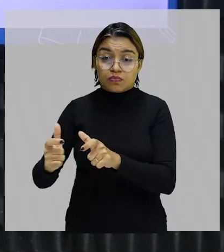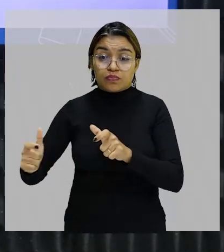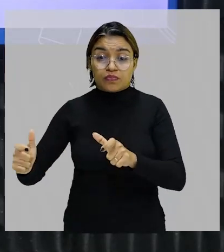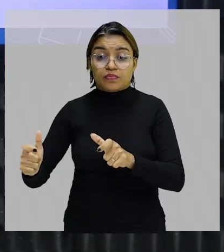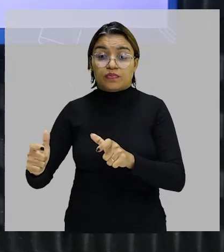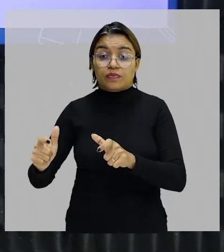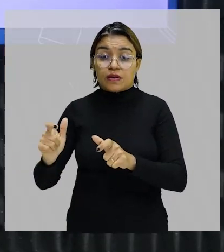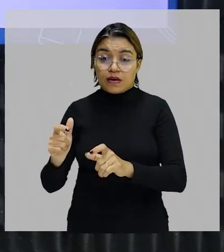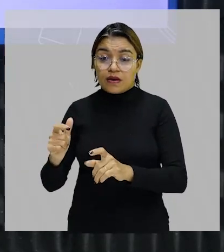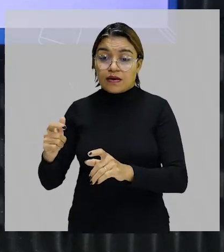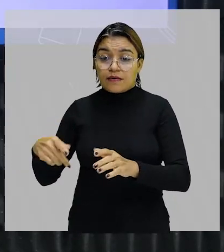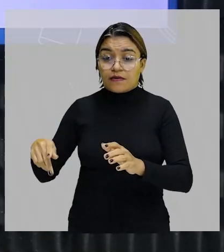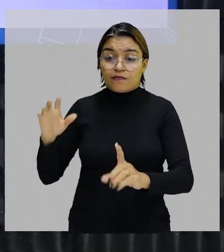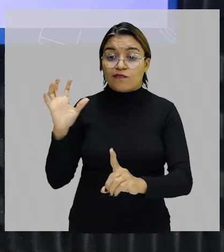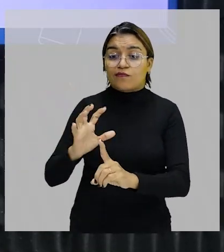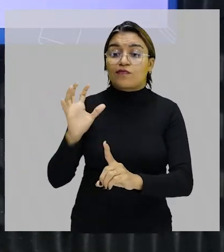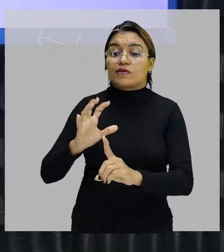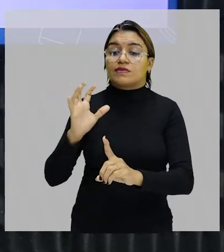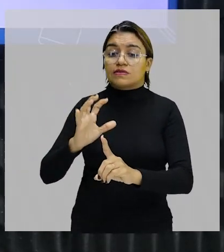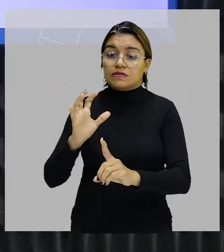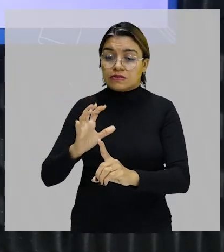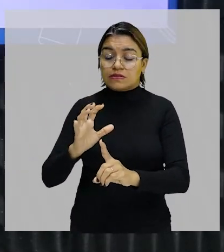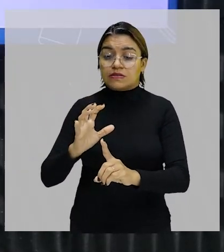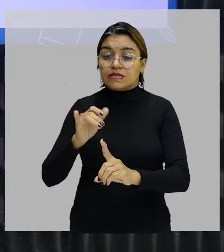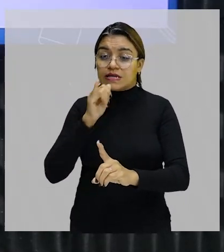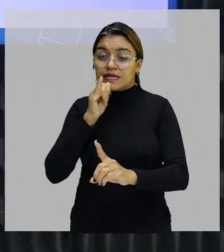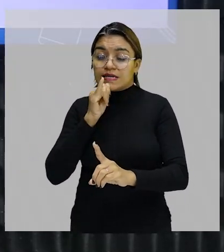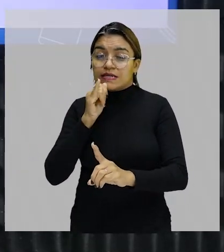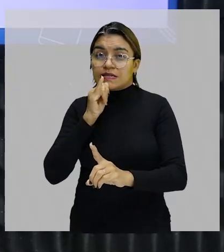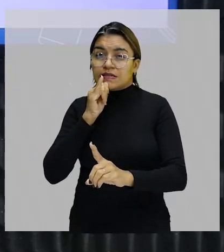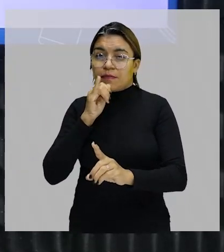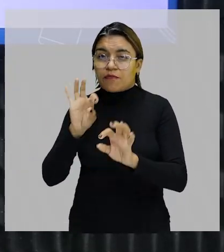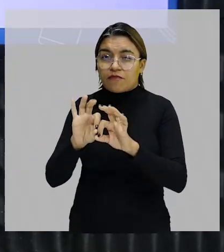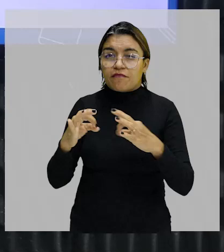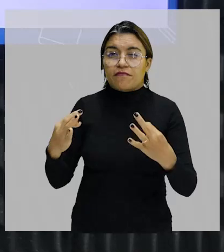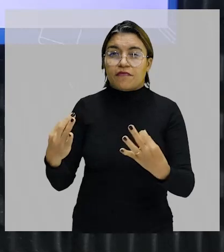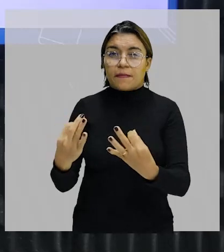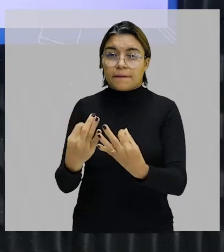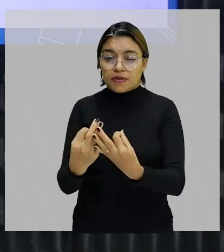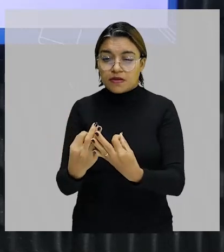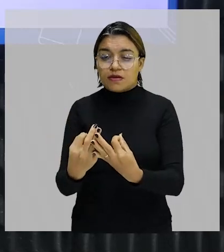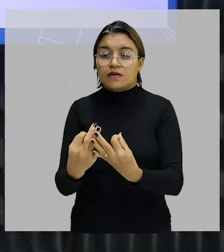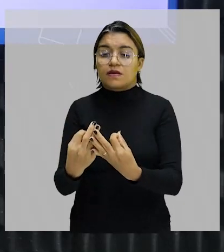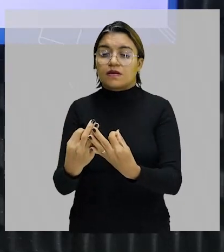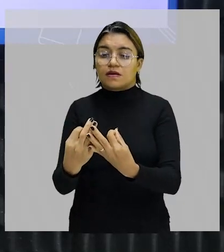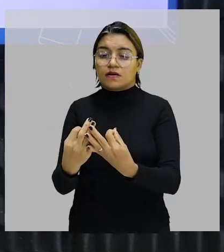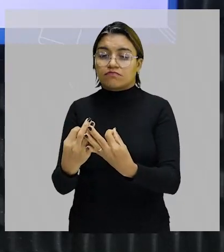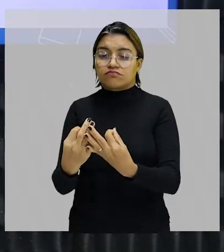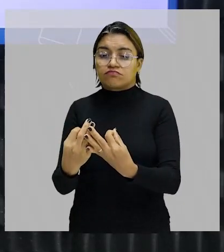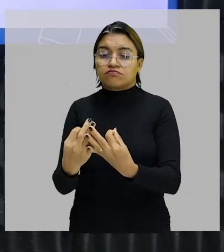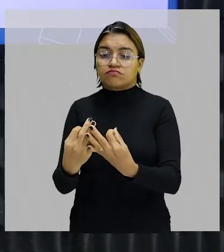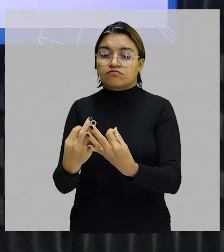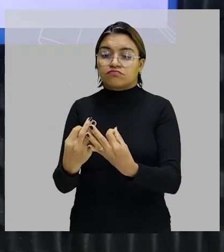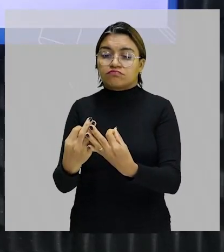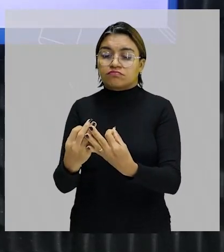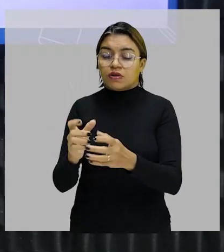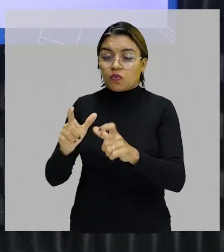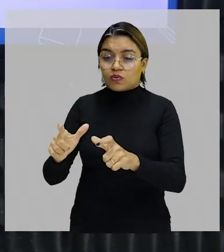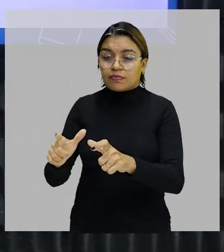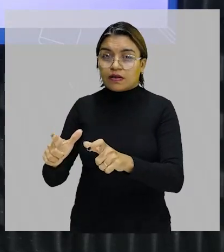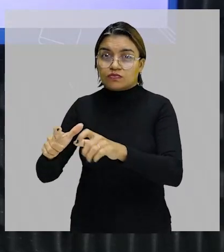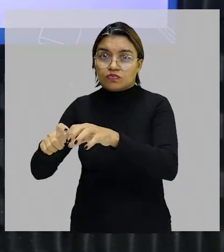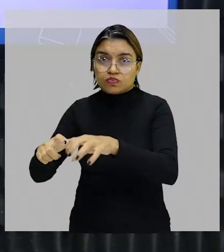exclusão socioeconômica de muitas famílias neste espaço, tá certo? Como a gente percebe aqui no Brasil, inclusive tem alguns órgãos muito importantes,